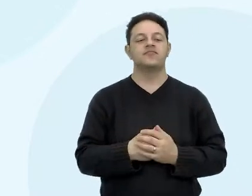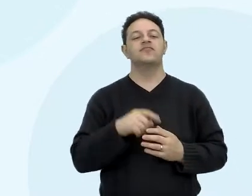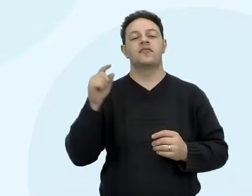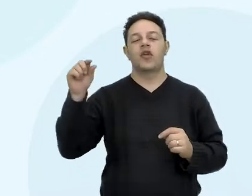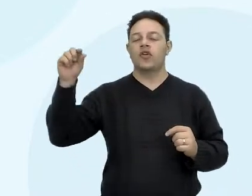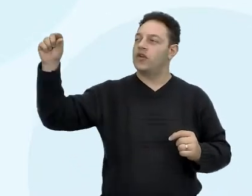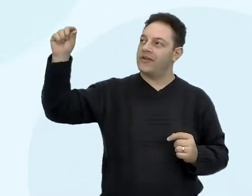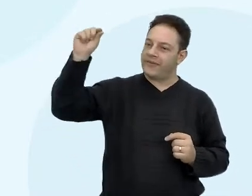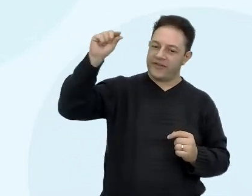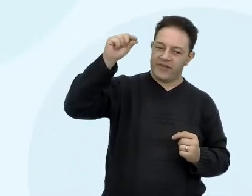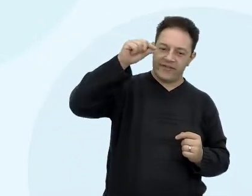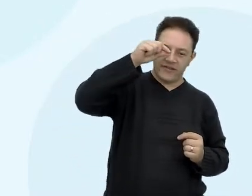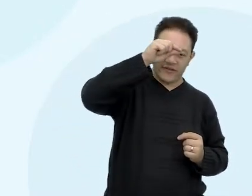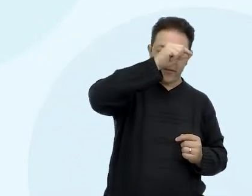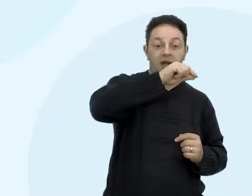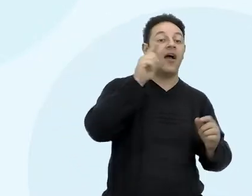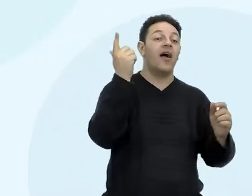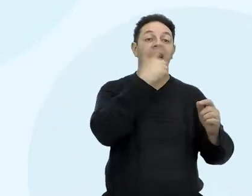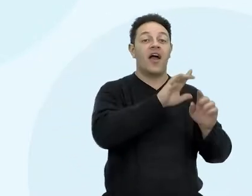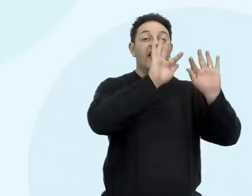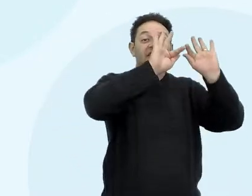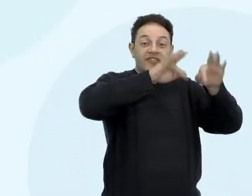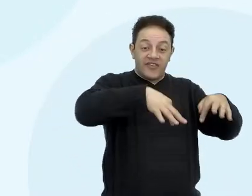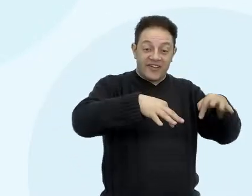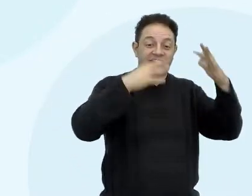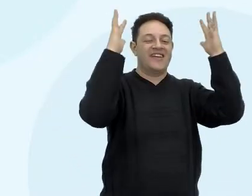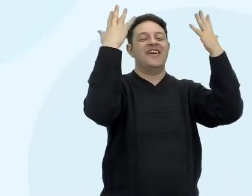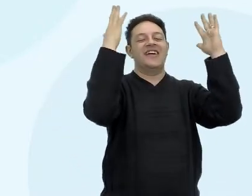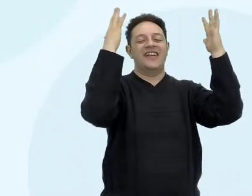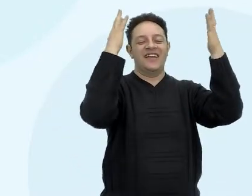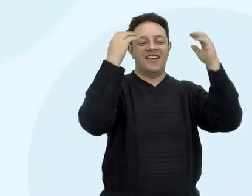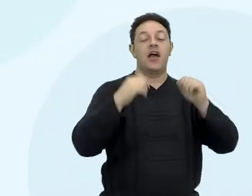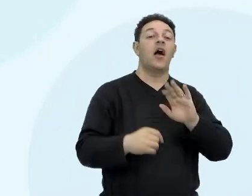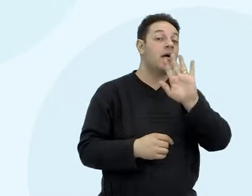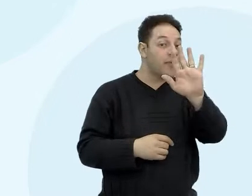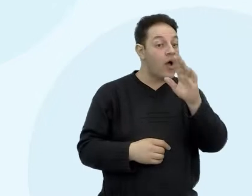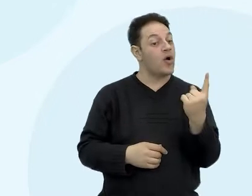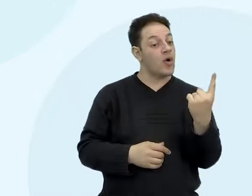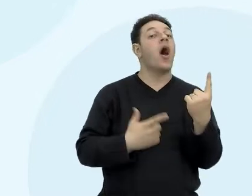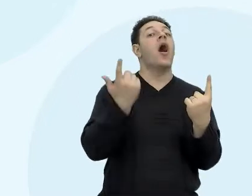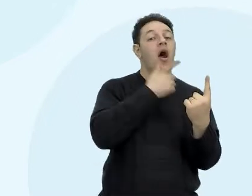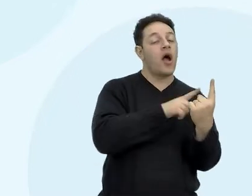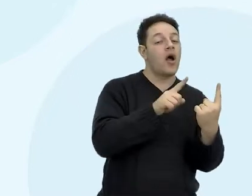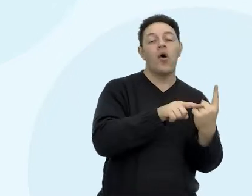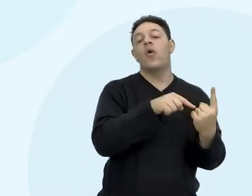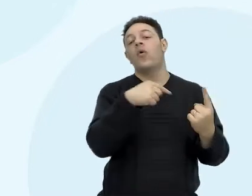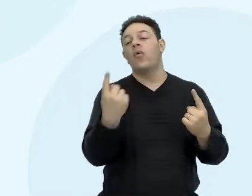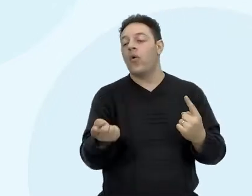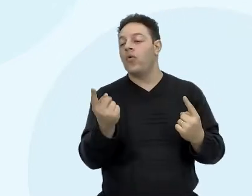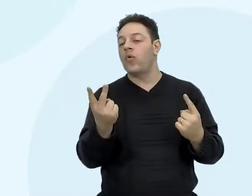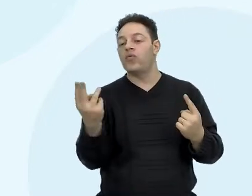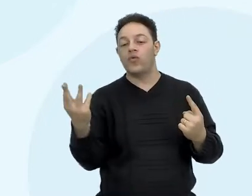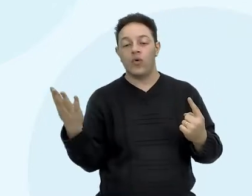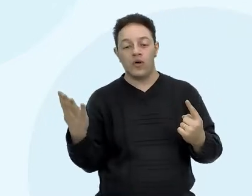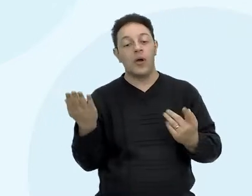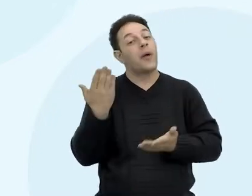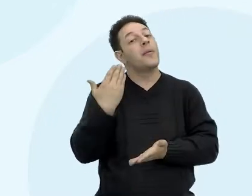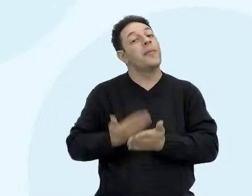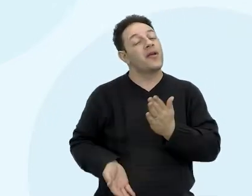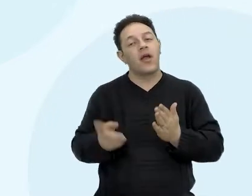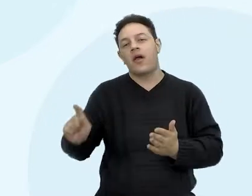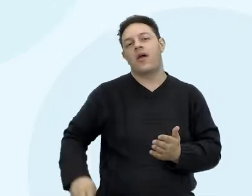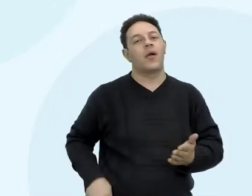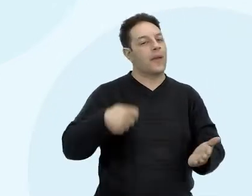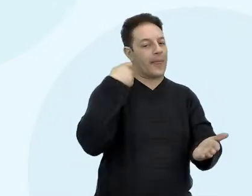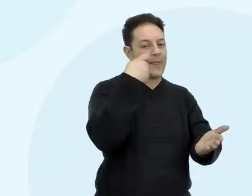aqui, quando ele terminar, ele ganhou. Só que um vai ganhar e o outro, os demais jogadores, pagarão uma